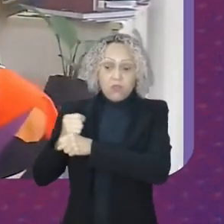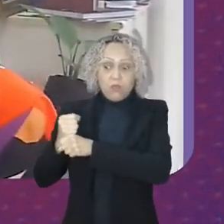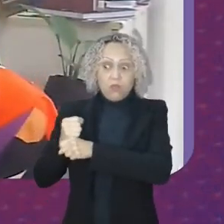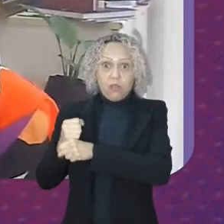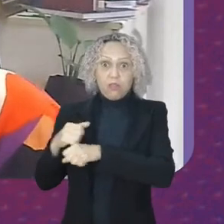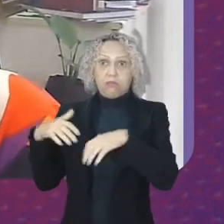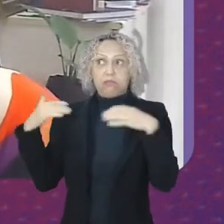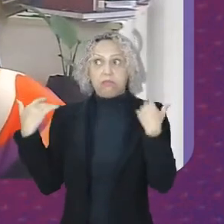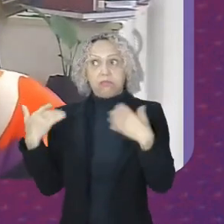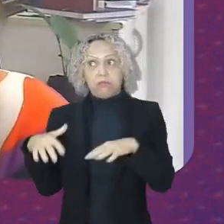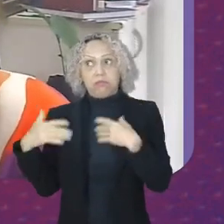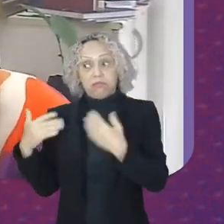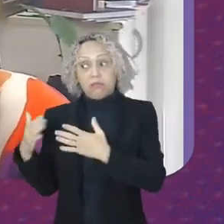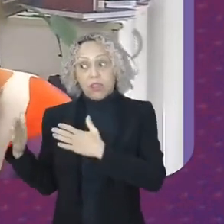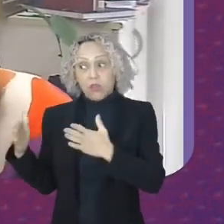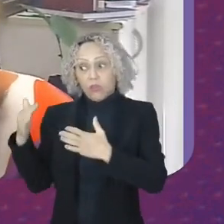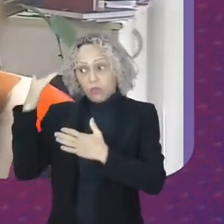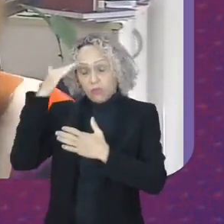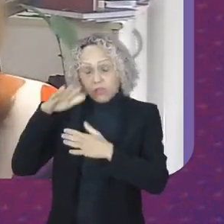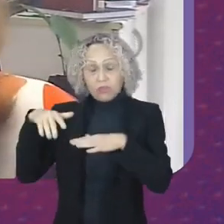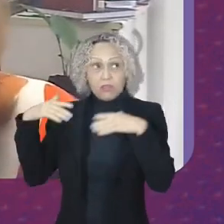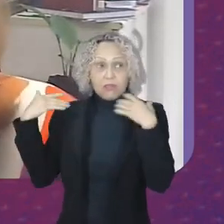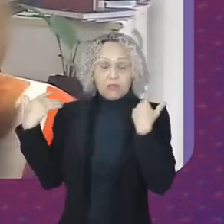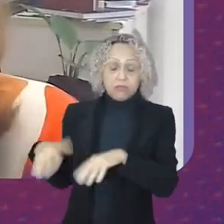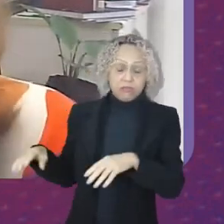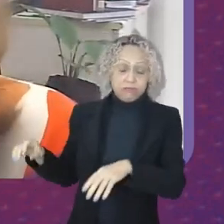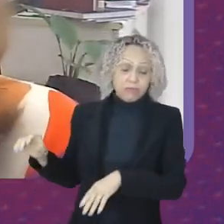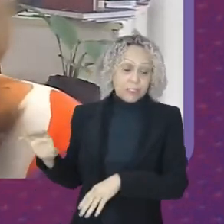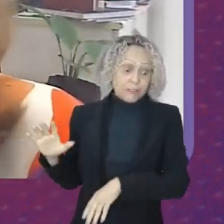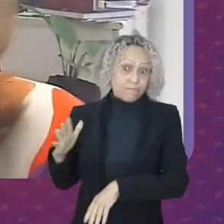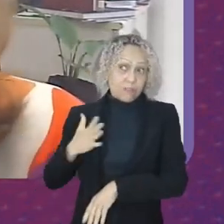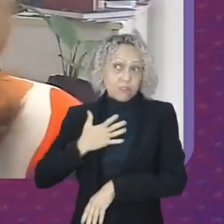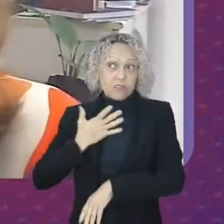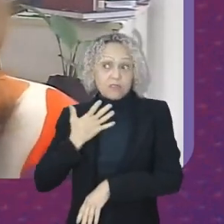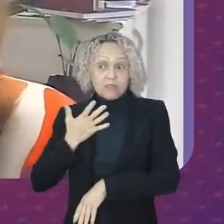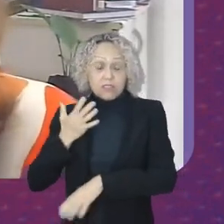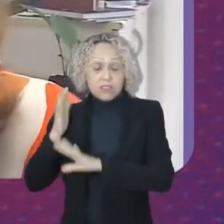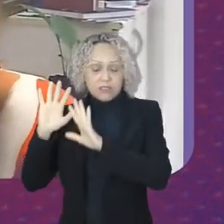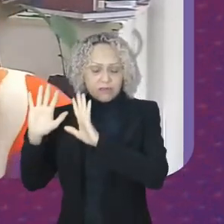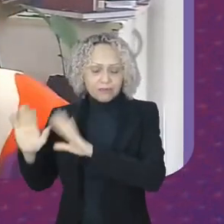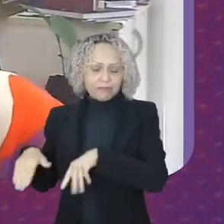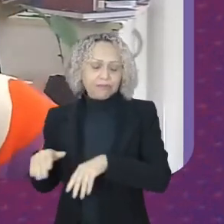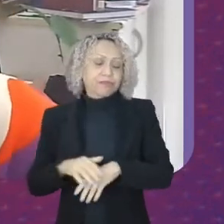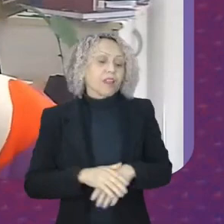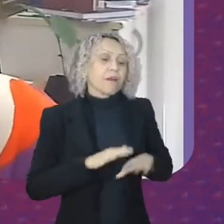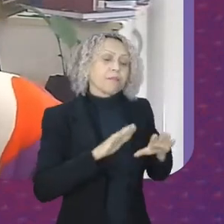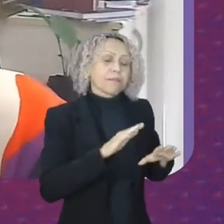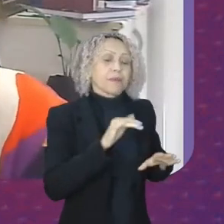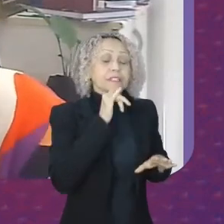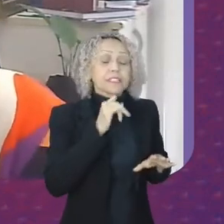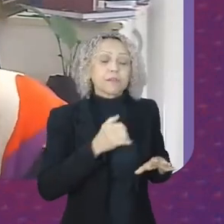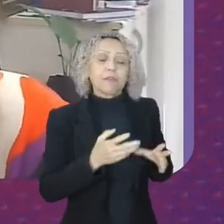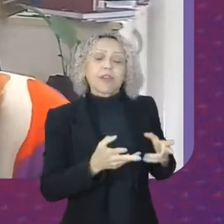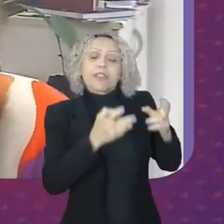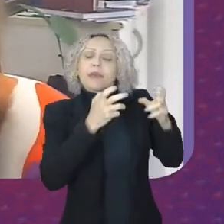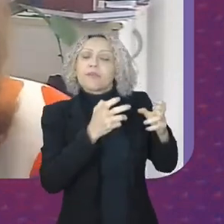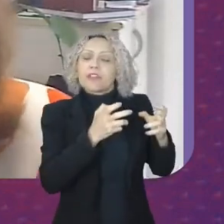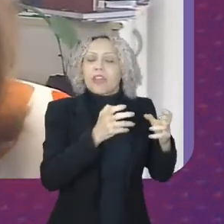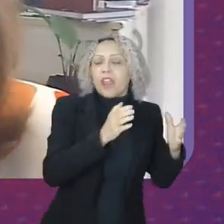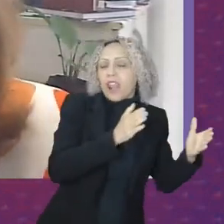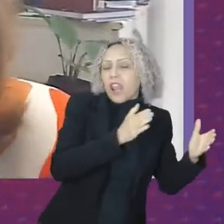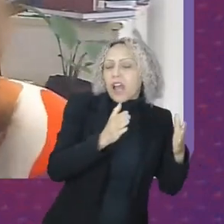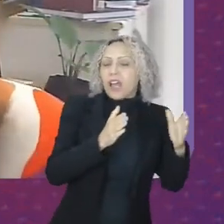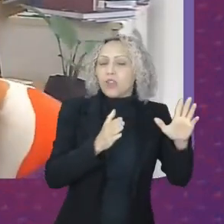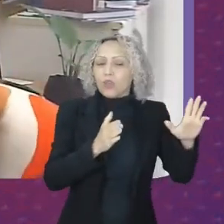gente consegue perceber que aquilo que foi construído no governo do PT, naquele período, de 2003